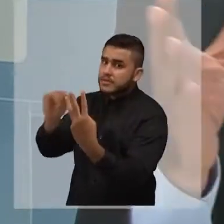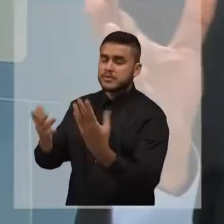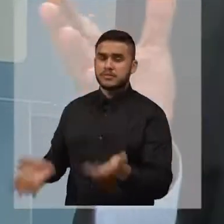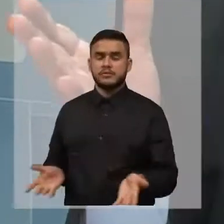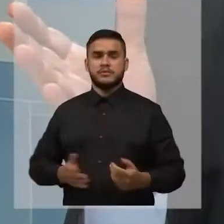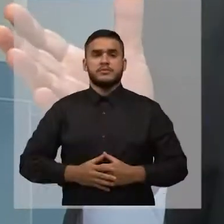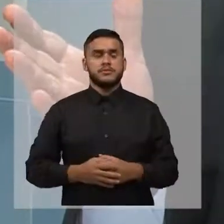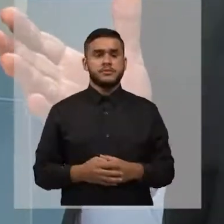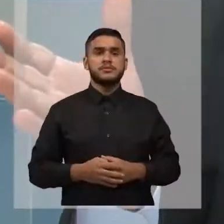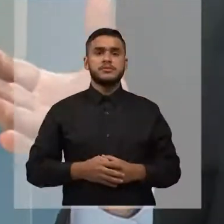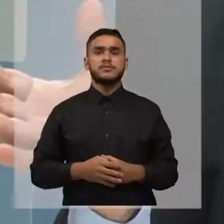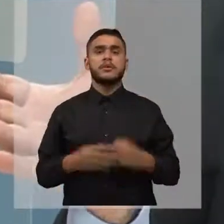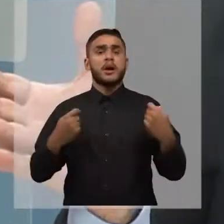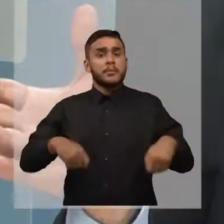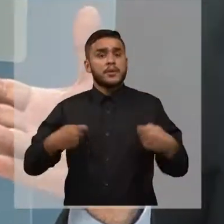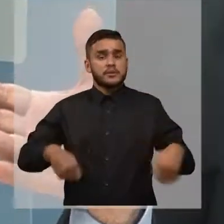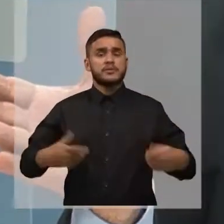vou